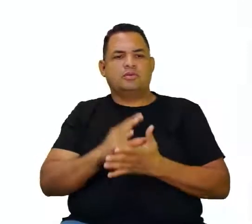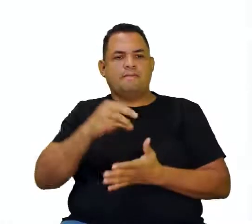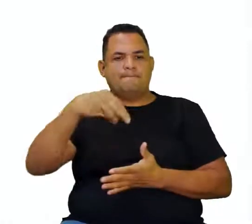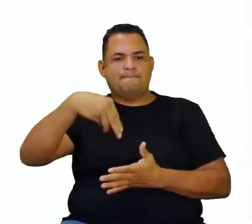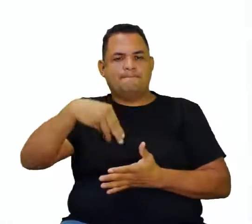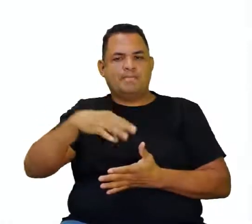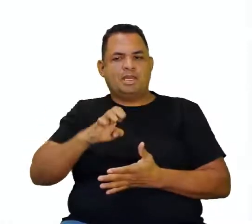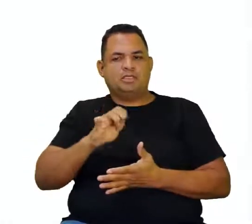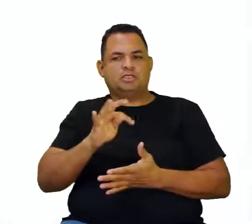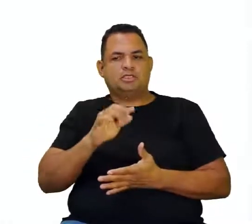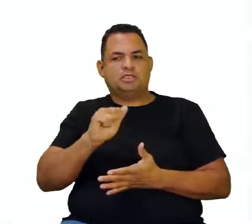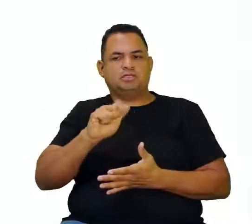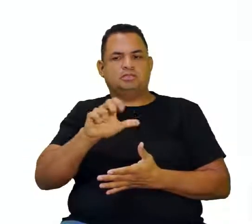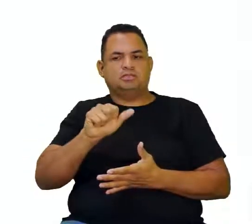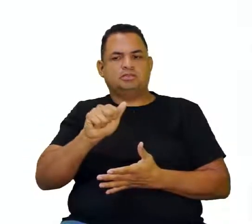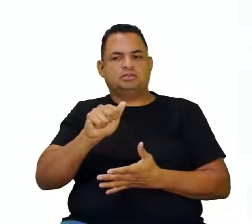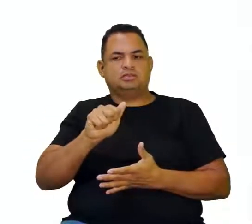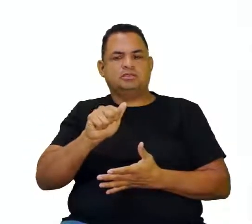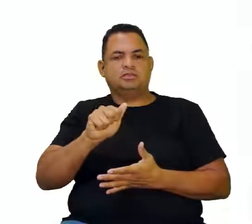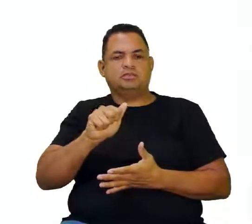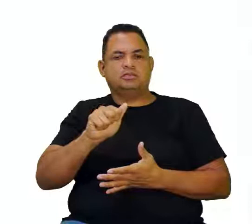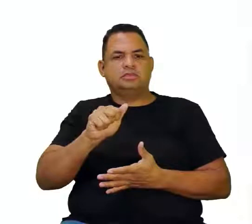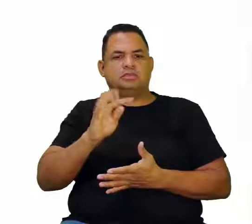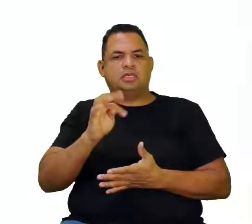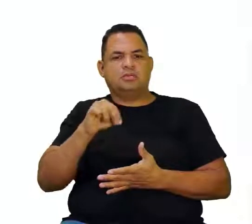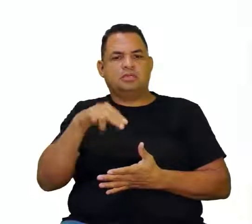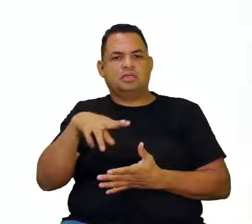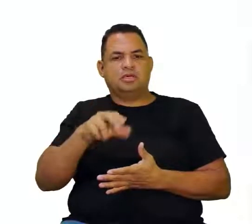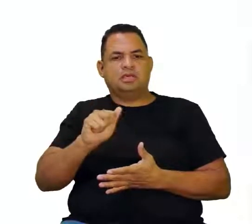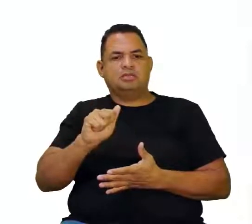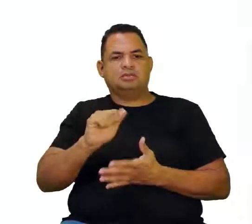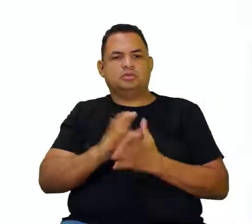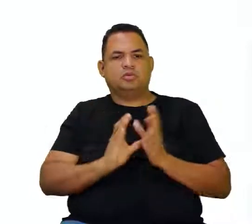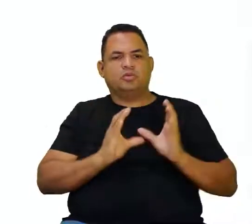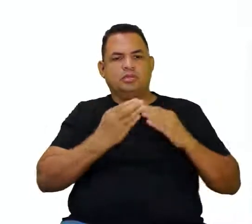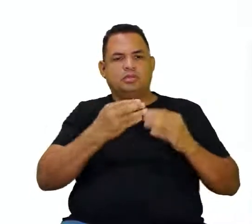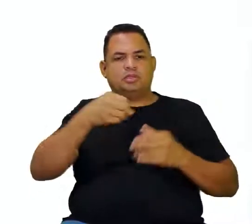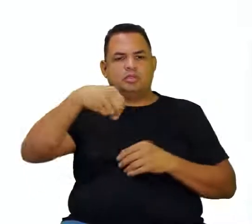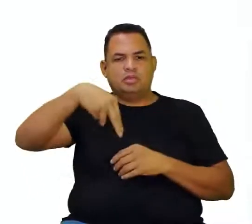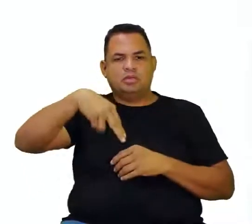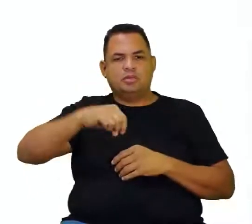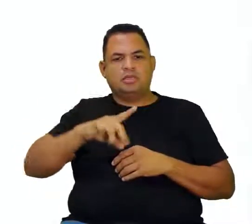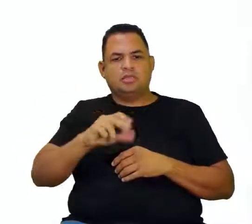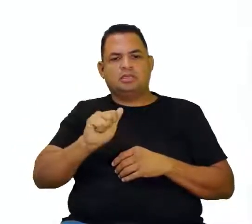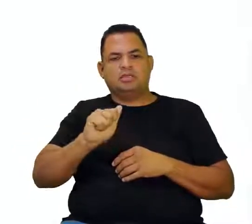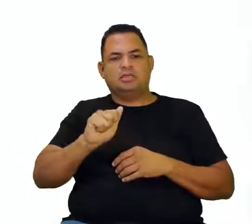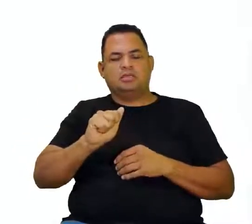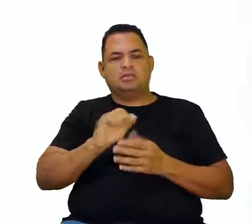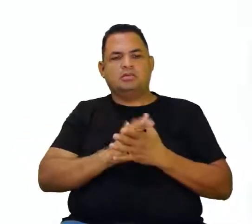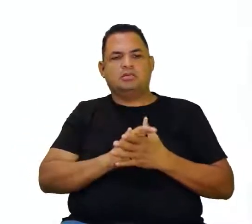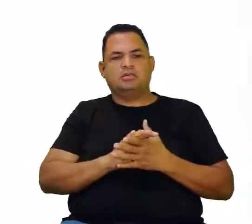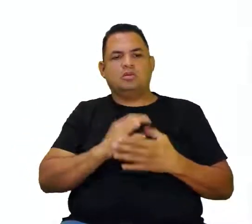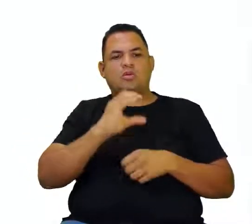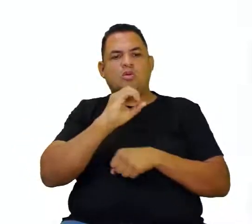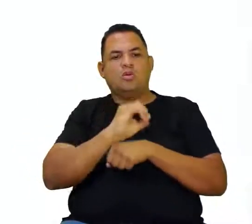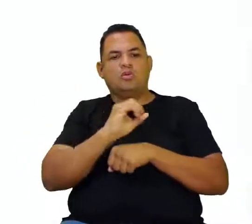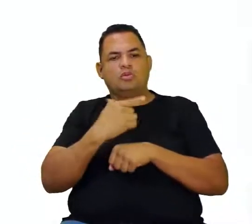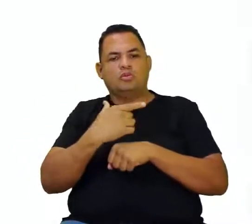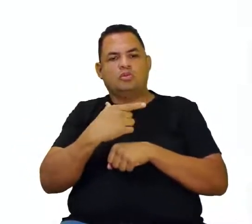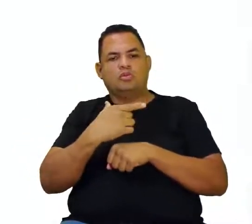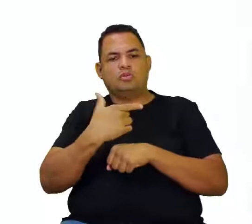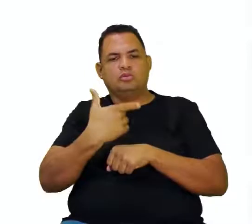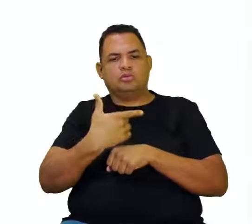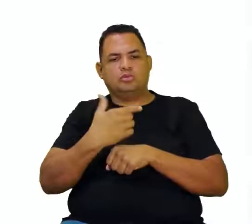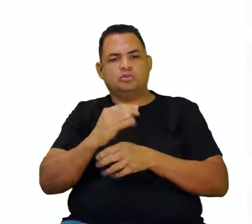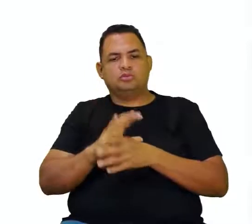metilas terminais, letra D, o grupamento amina e a letra E, o oxigênio do